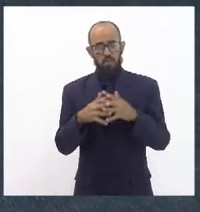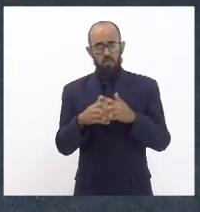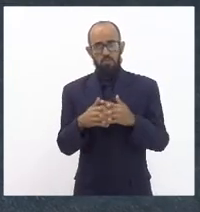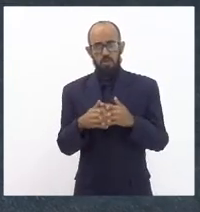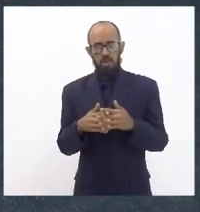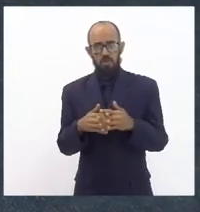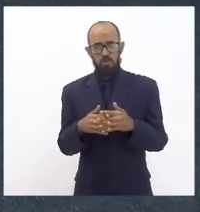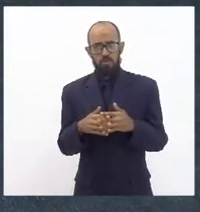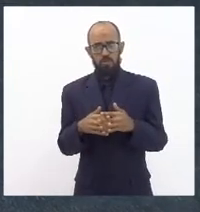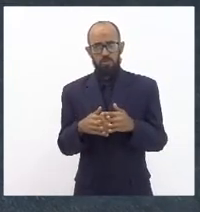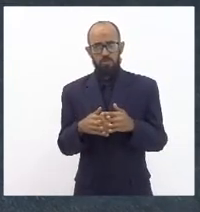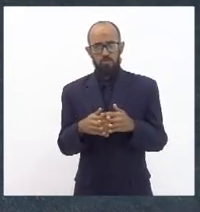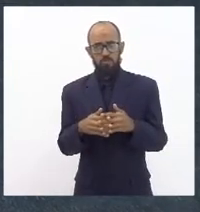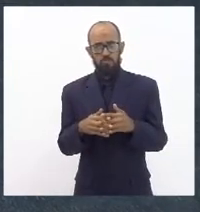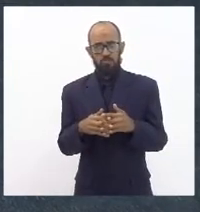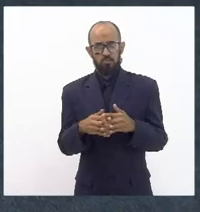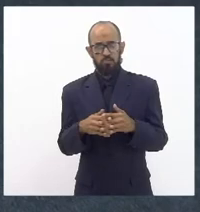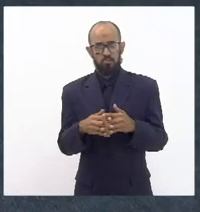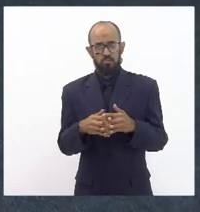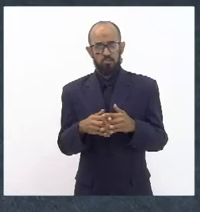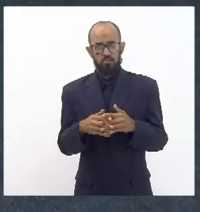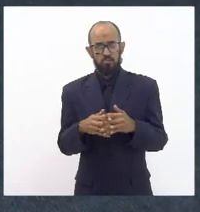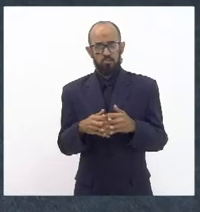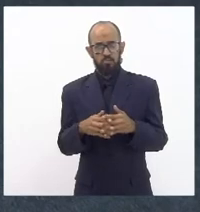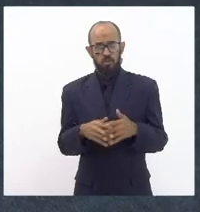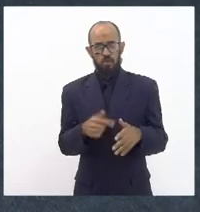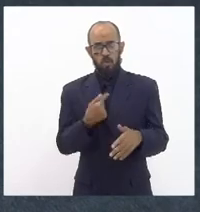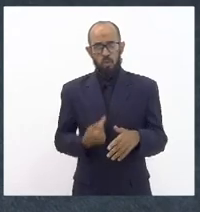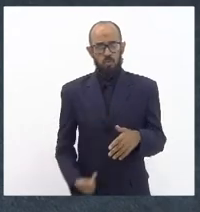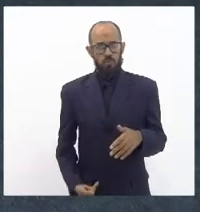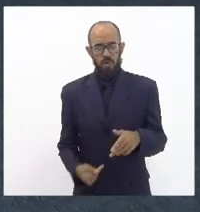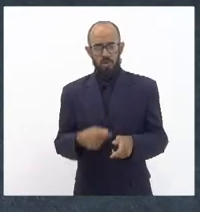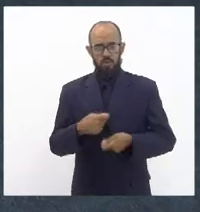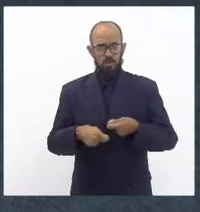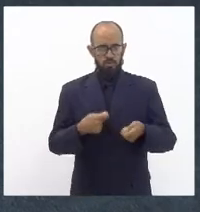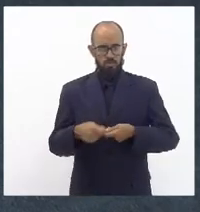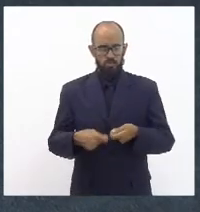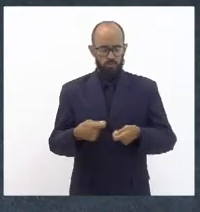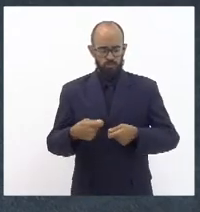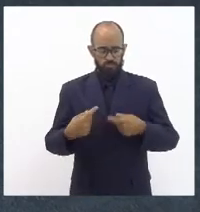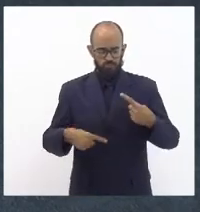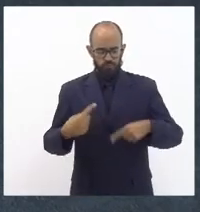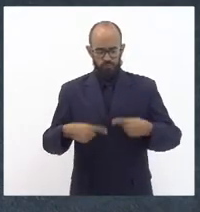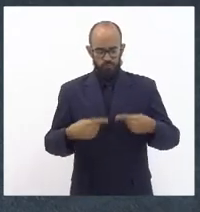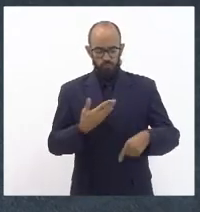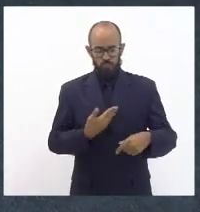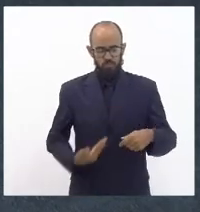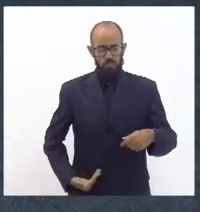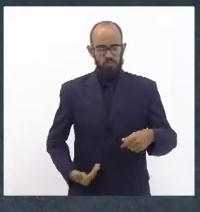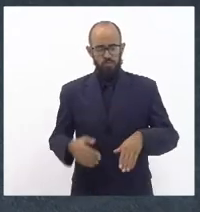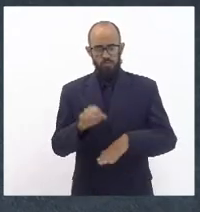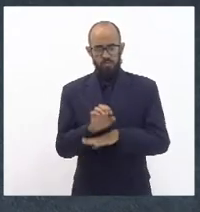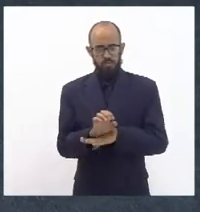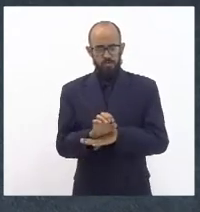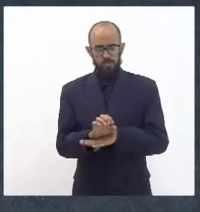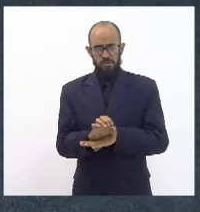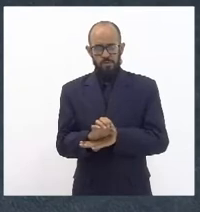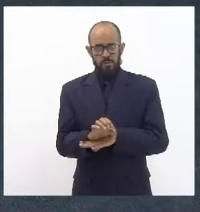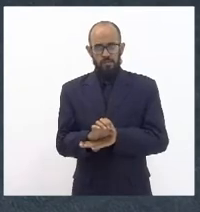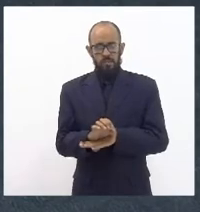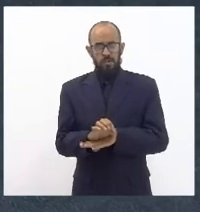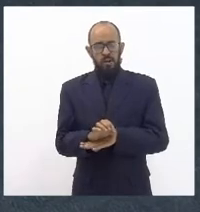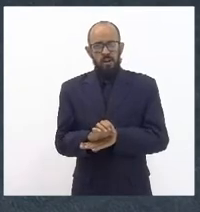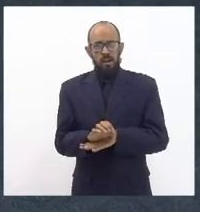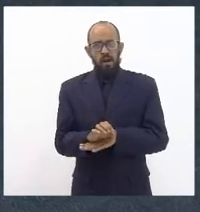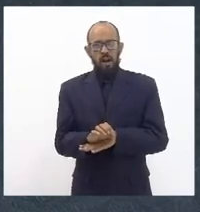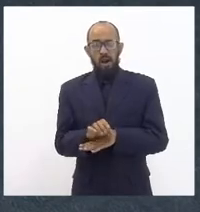é complicado que fazer um governo que administra as políticas públicas do Estado e